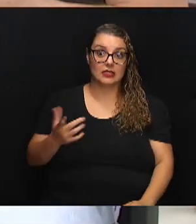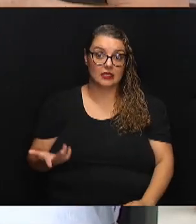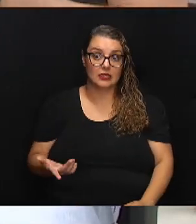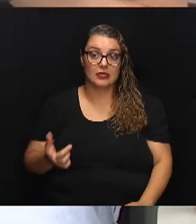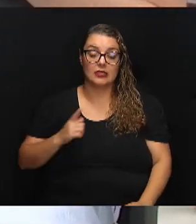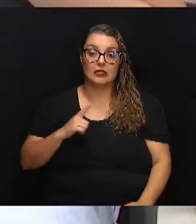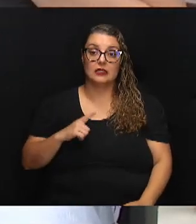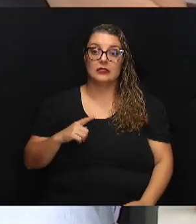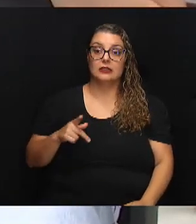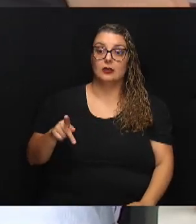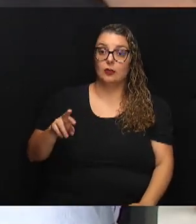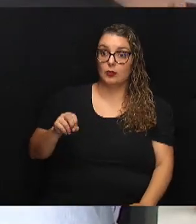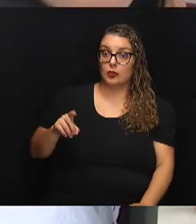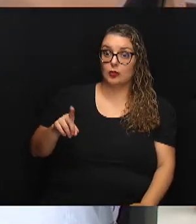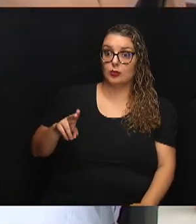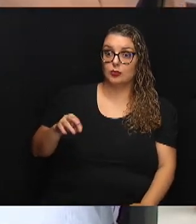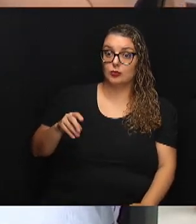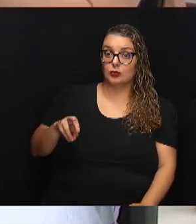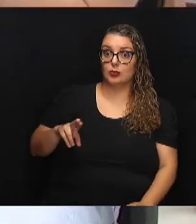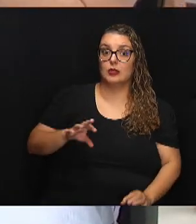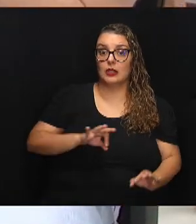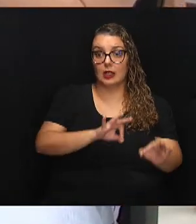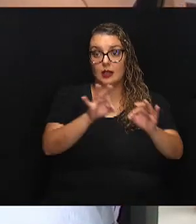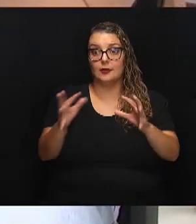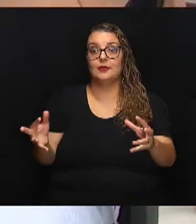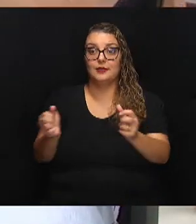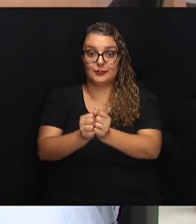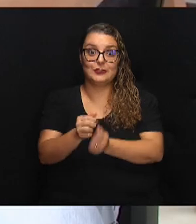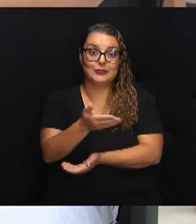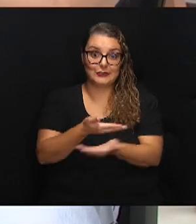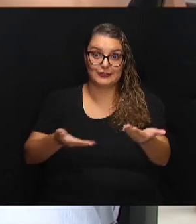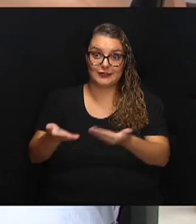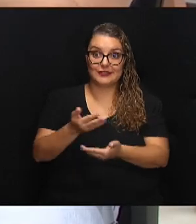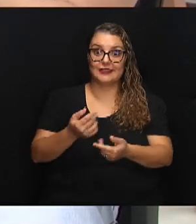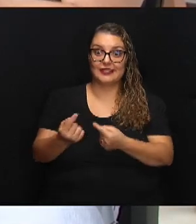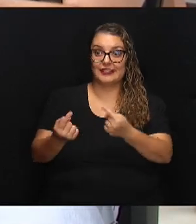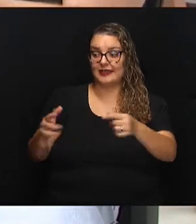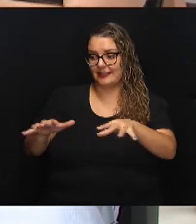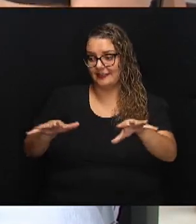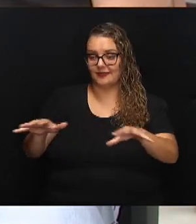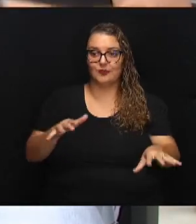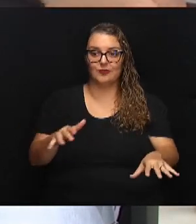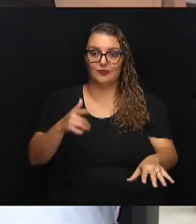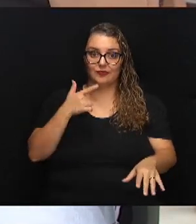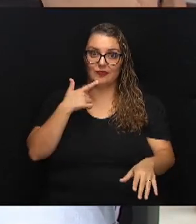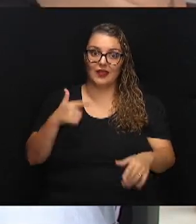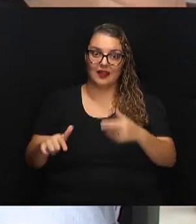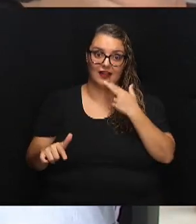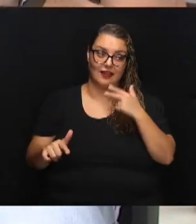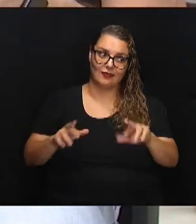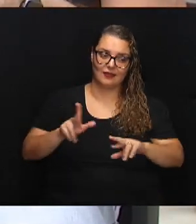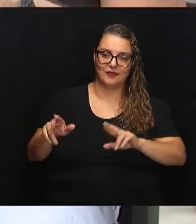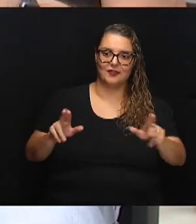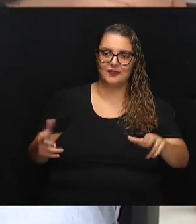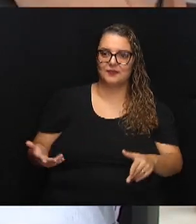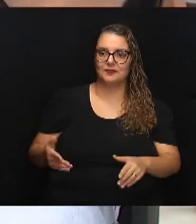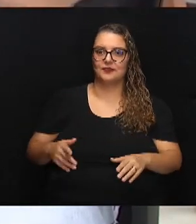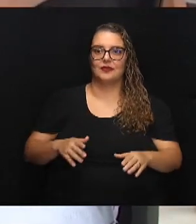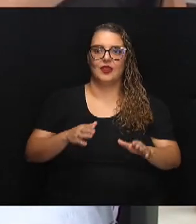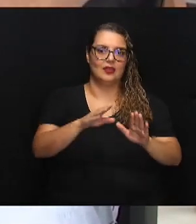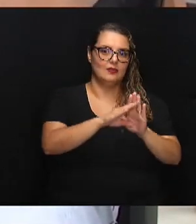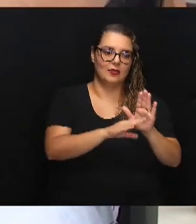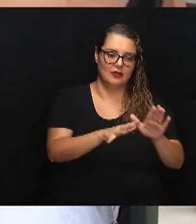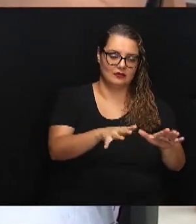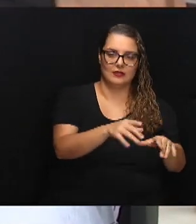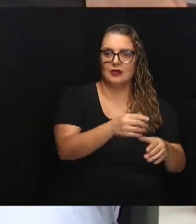o produtor, que é a pessoa que acompanha e junta todo mundo, né? Porque cada um conversa uma língua diferente aí dentro, né? Você pega um programador que é da área de tecnologia, com